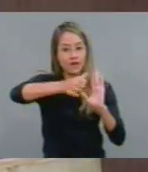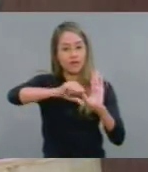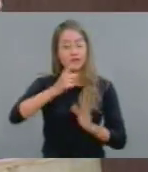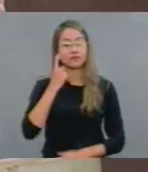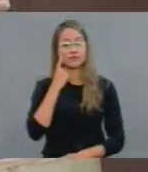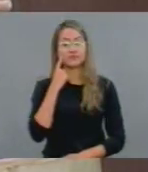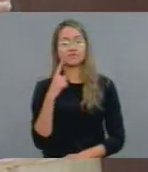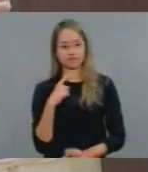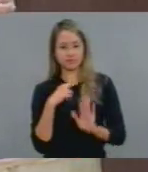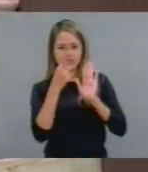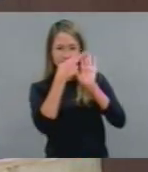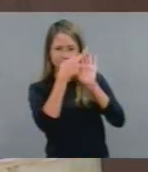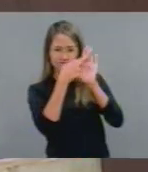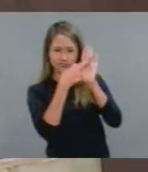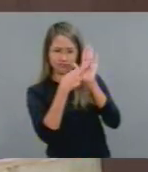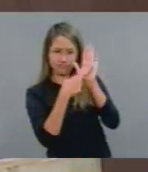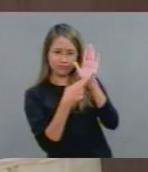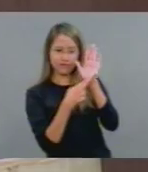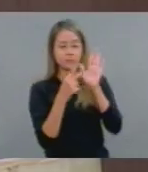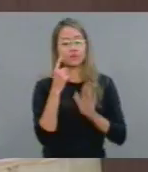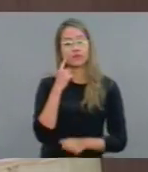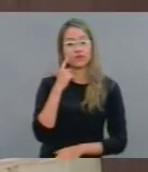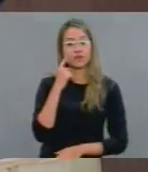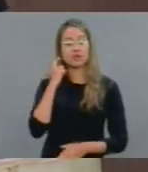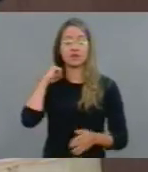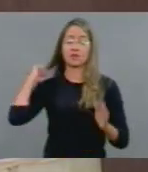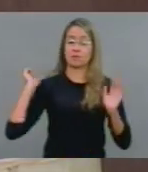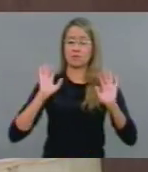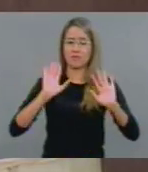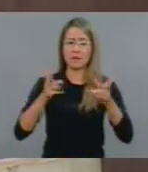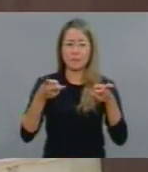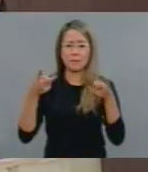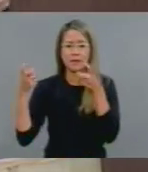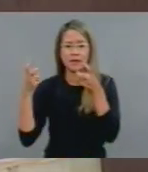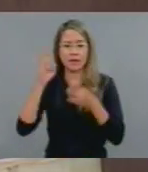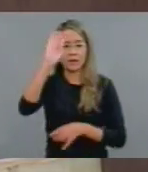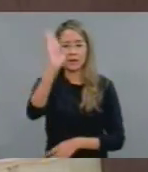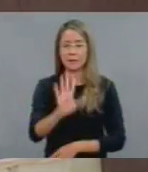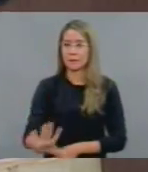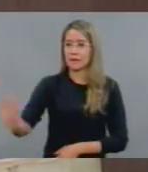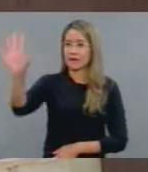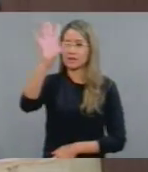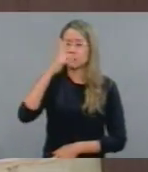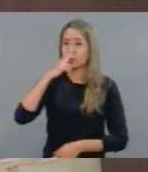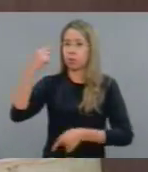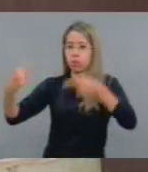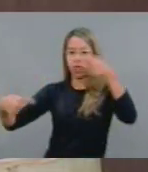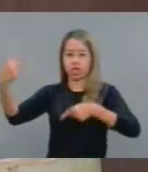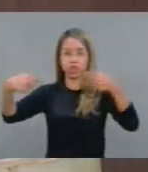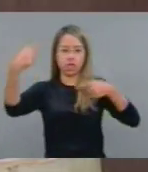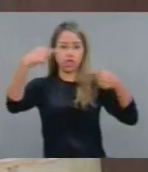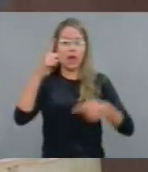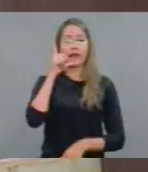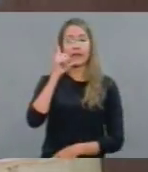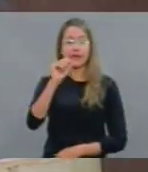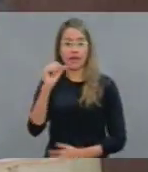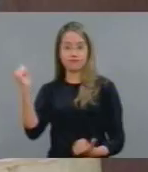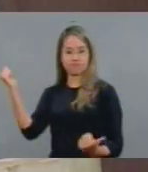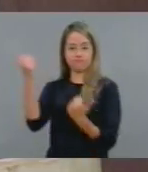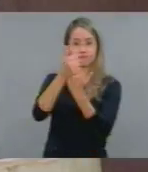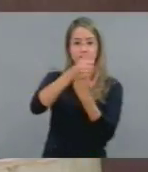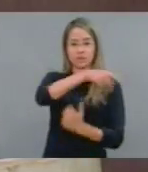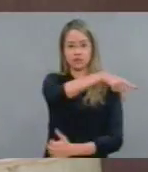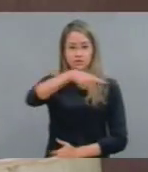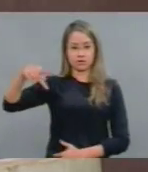no Brasil é a disputa crua pelo poder do Estado. É uma